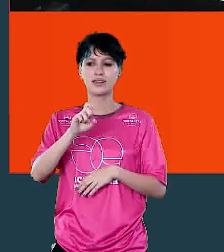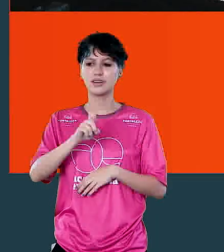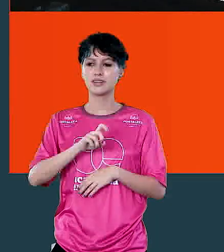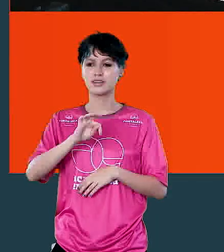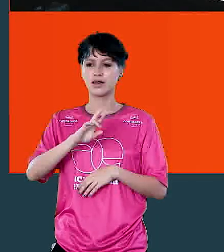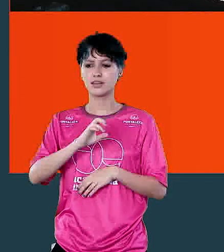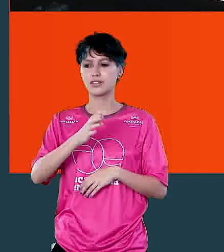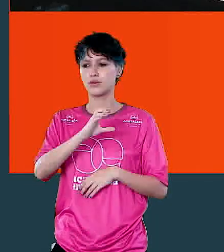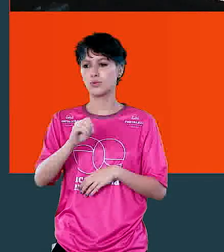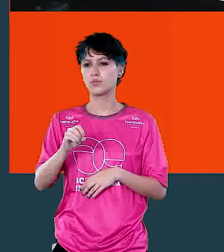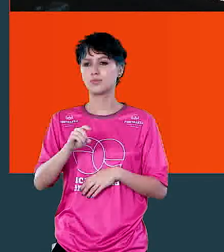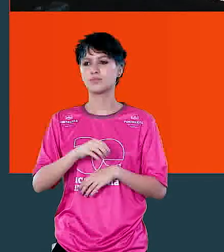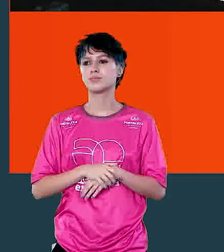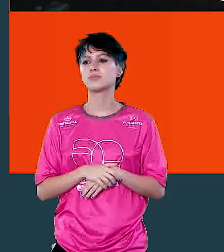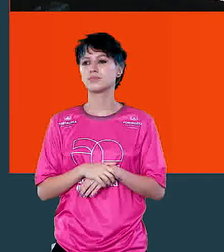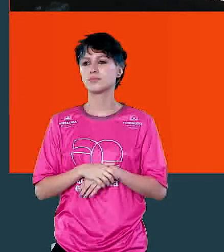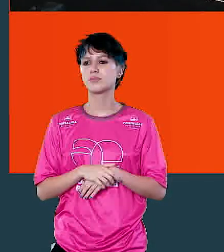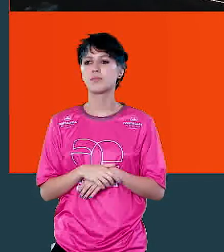Extração. Olha só.